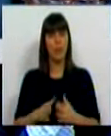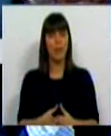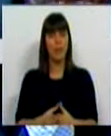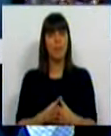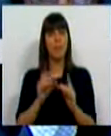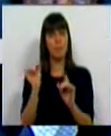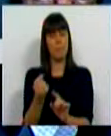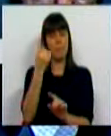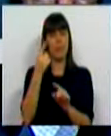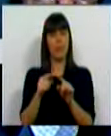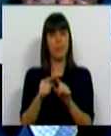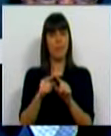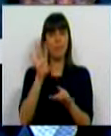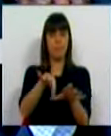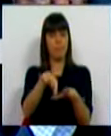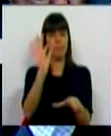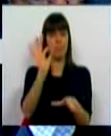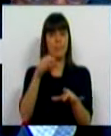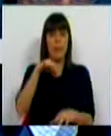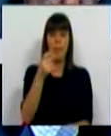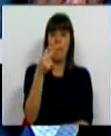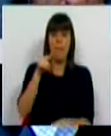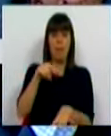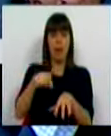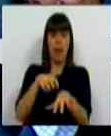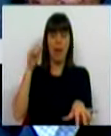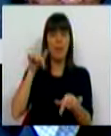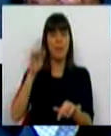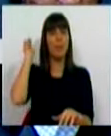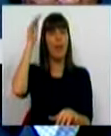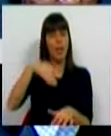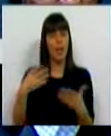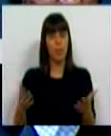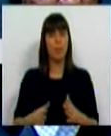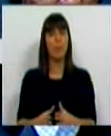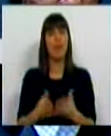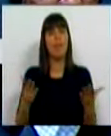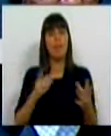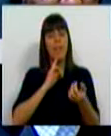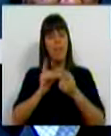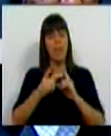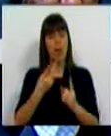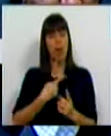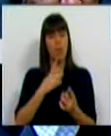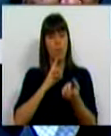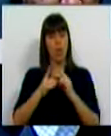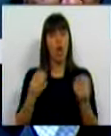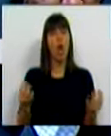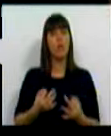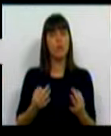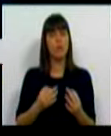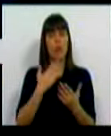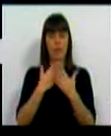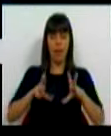pela primeira eleição do PAN para esta Assembleia da República e para o diálogo que mantivemos,